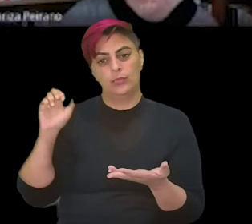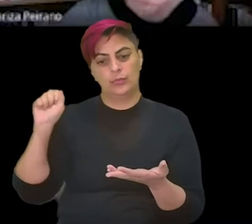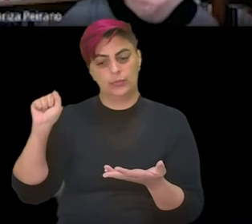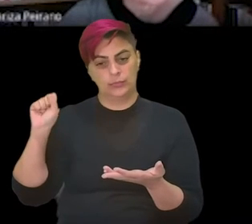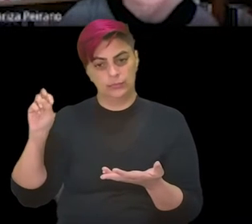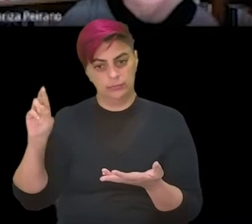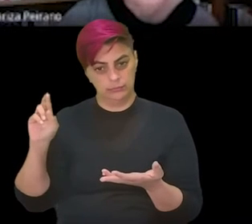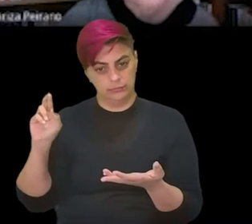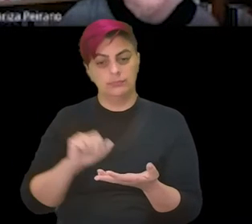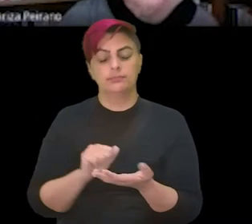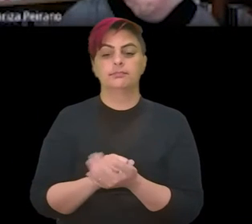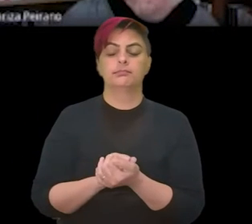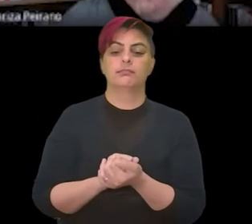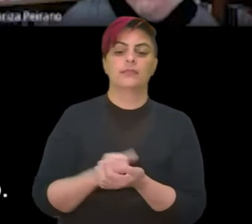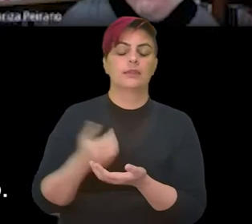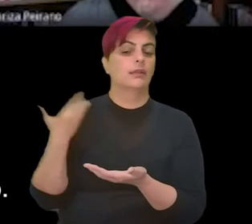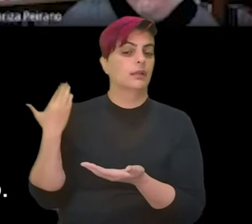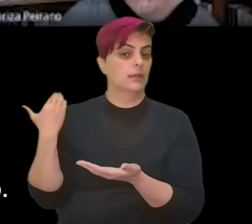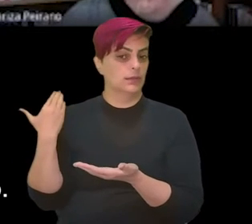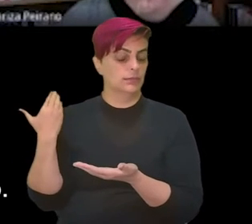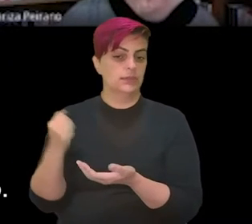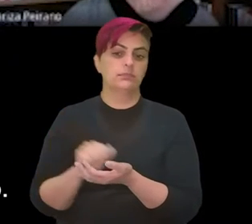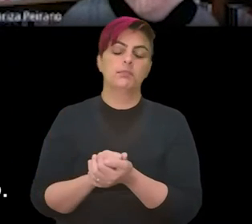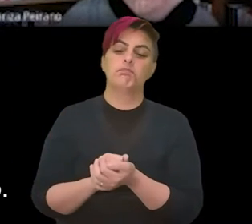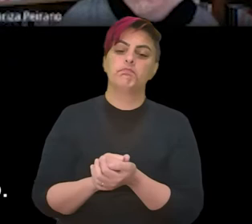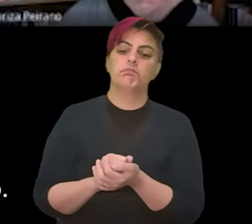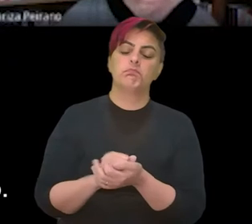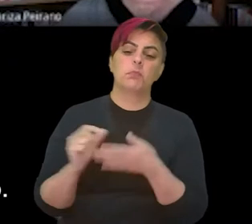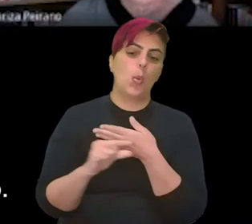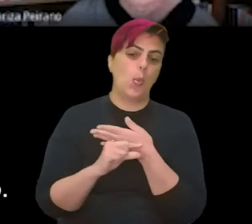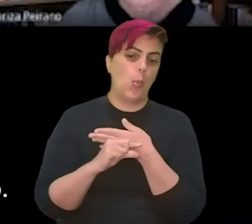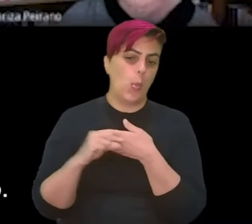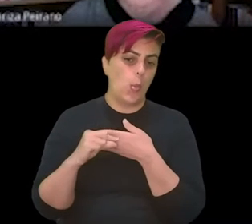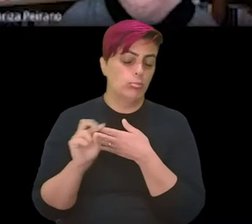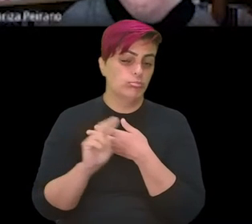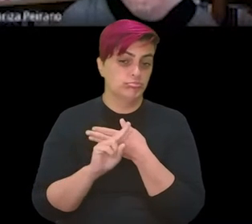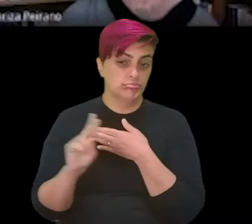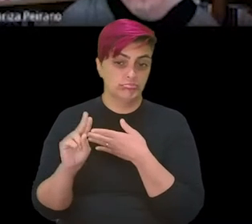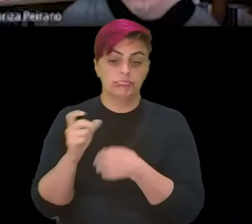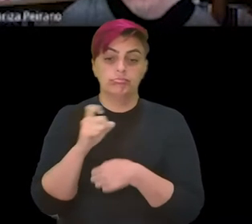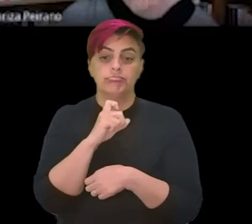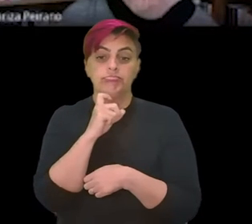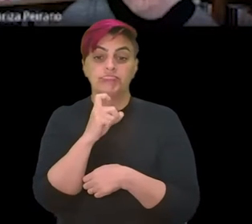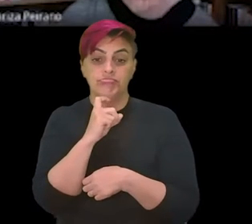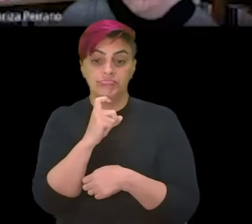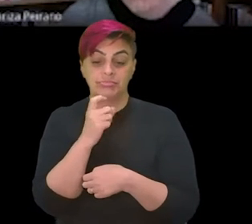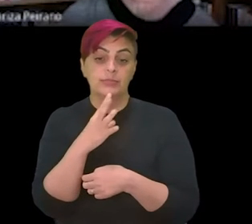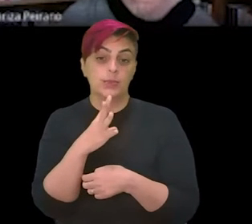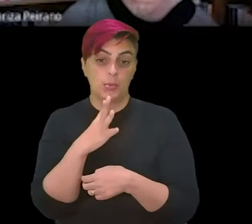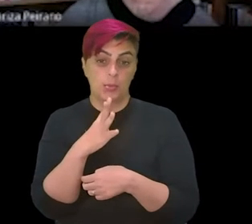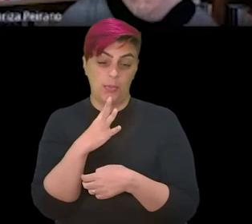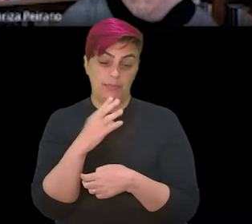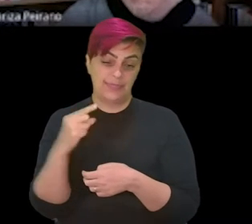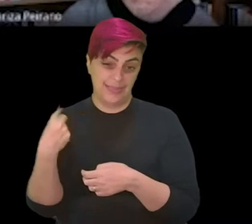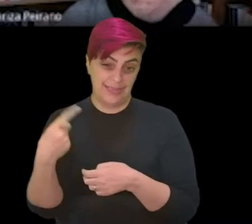título enigmático na época, e era de um autor praticamente desconhecido. Depois da